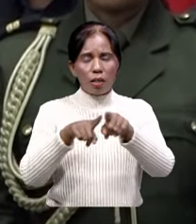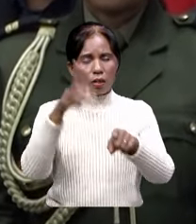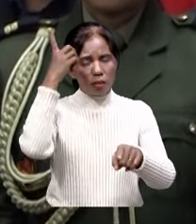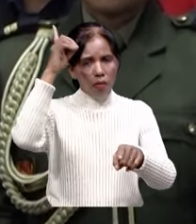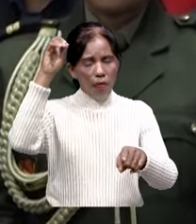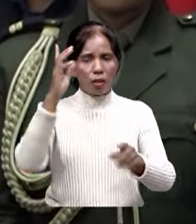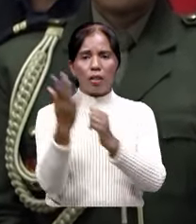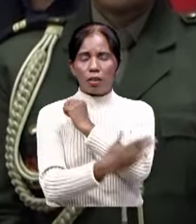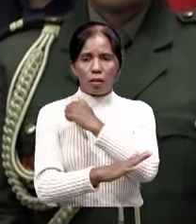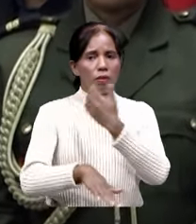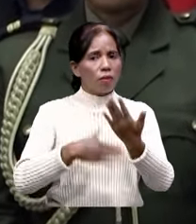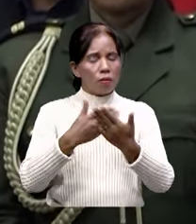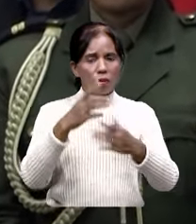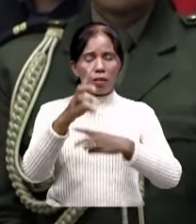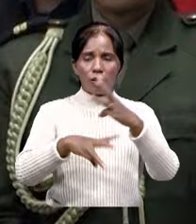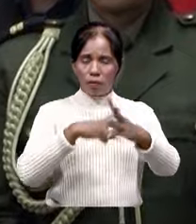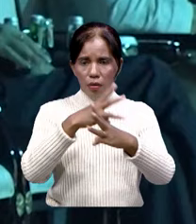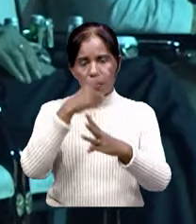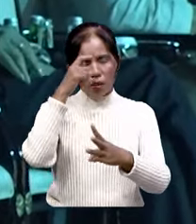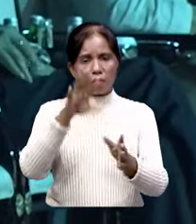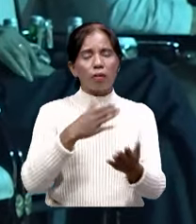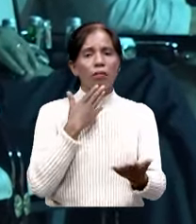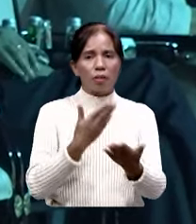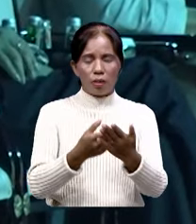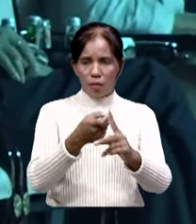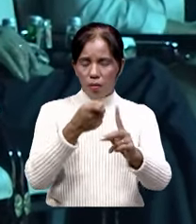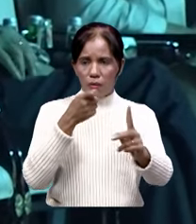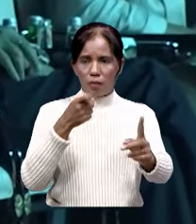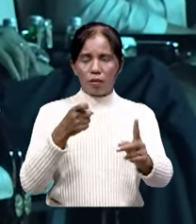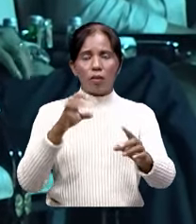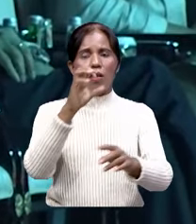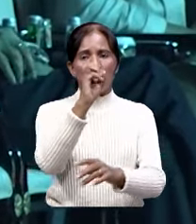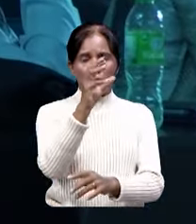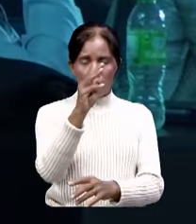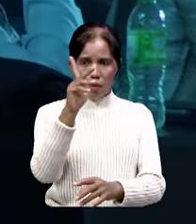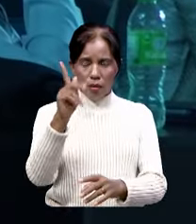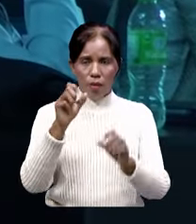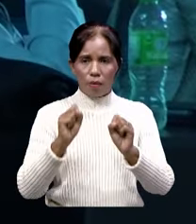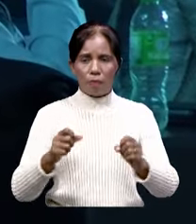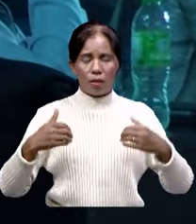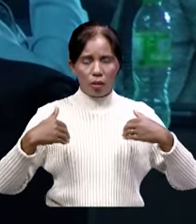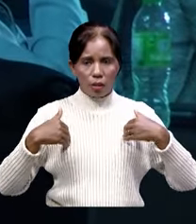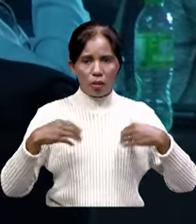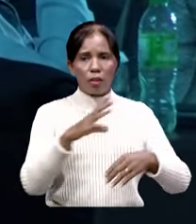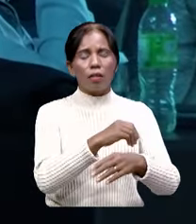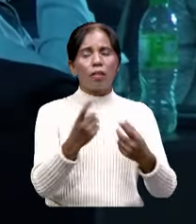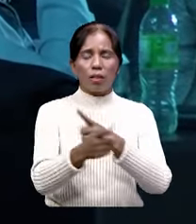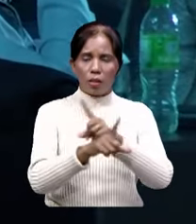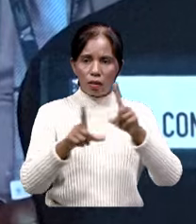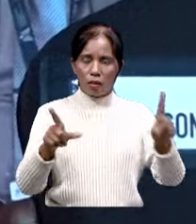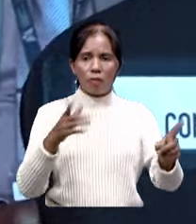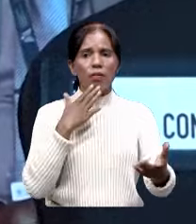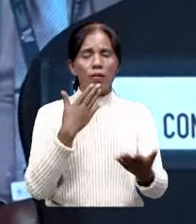banasaun hotu ia mundu tamba vantazen husi adezaun Organizasaun Mundial Comerciu ne bele ia concorenci livre justu